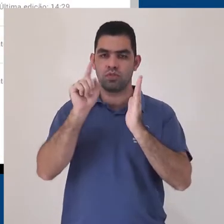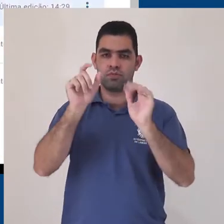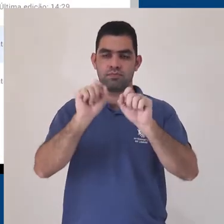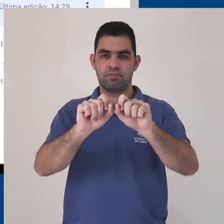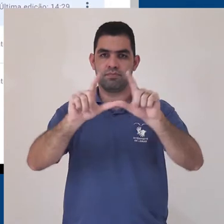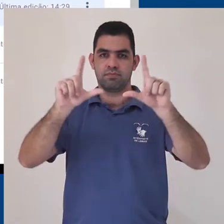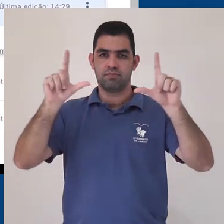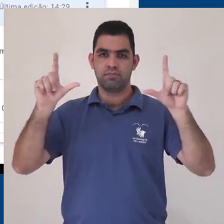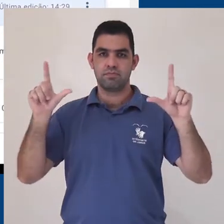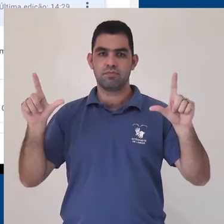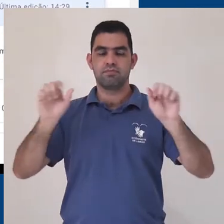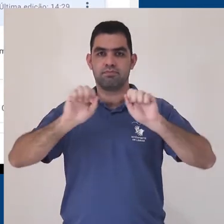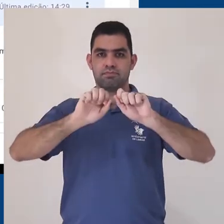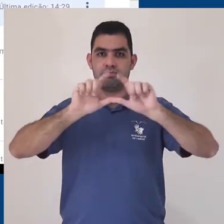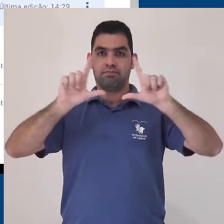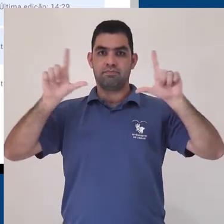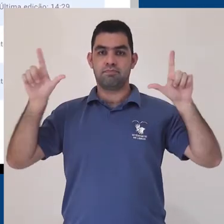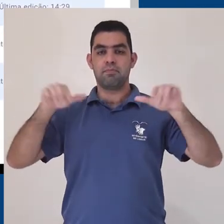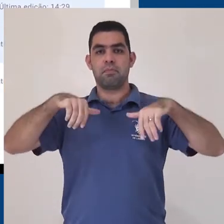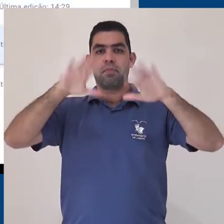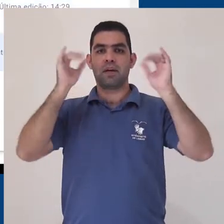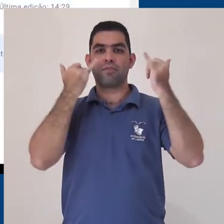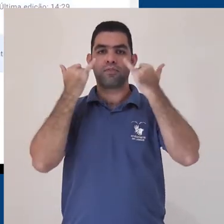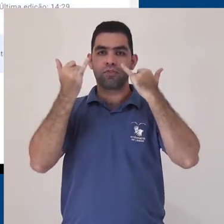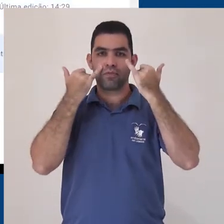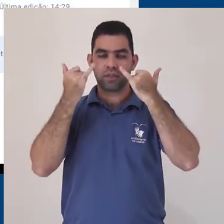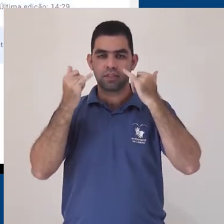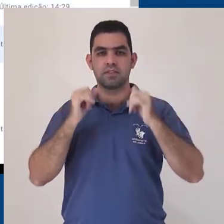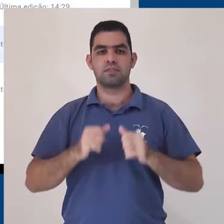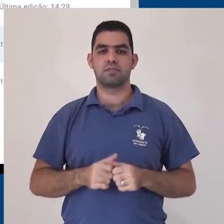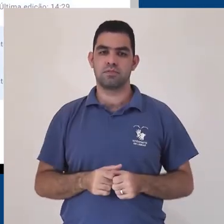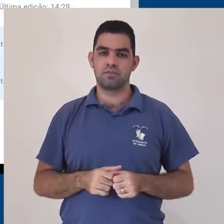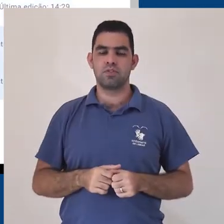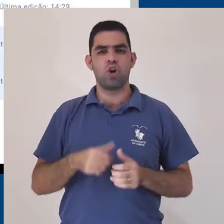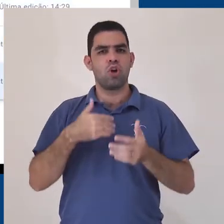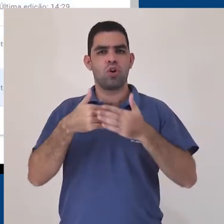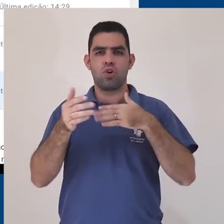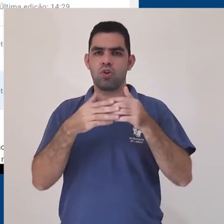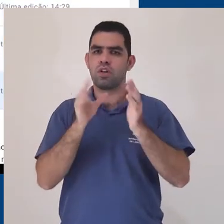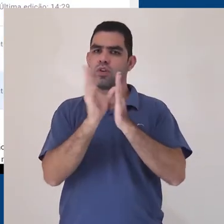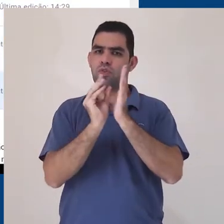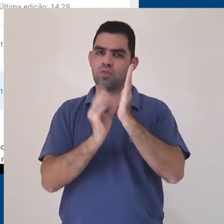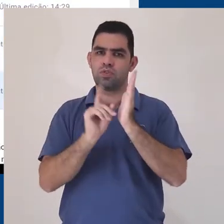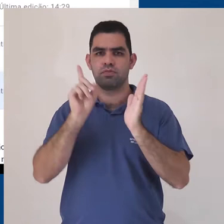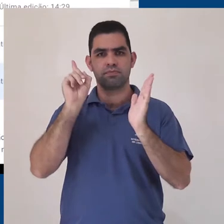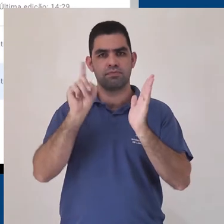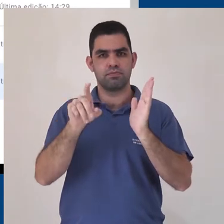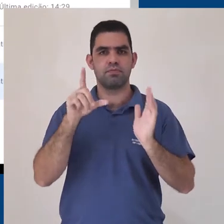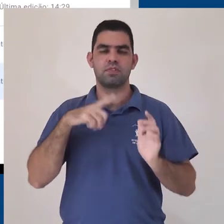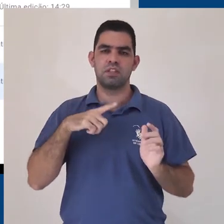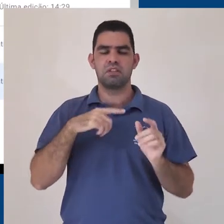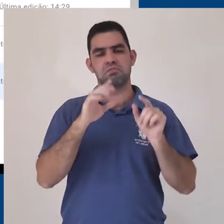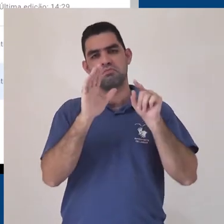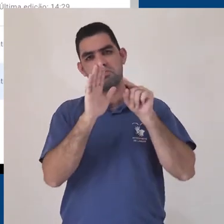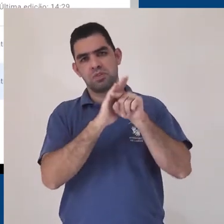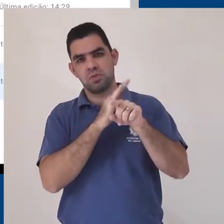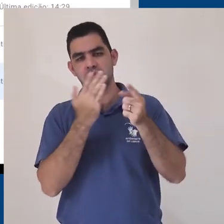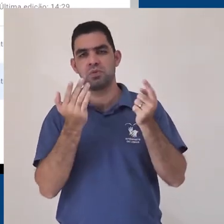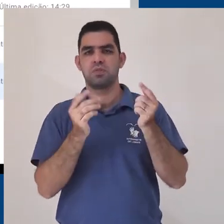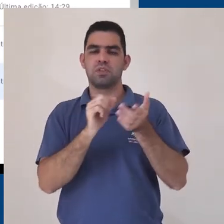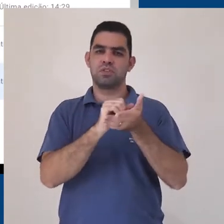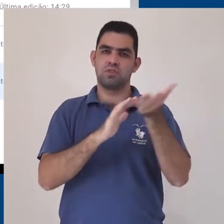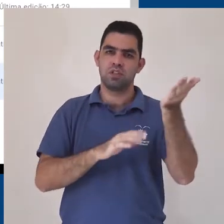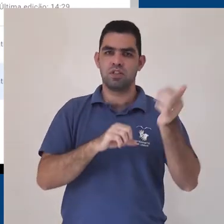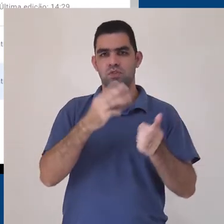ele se estende para melhor visualização dos detalhes e só ocorre com qualquer conteúdo que você clicar seja ele uma pergunta